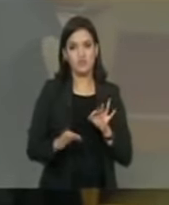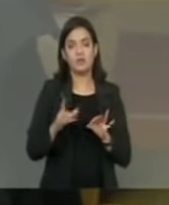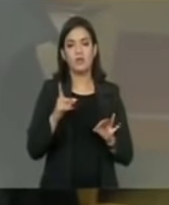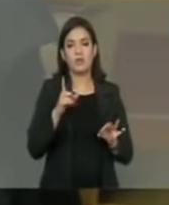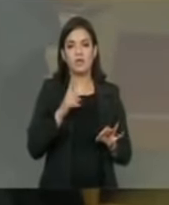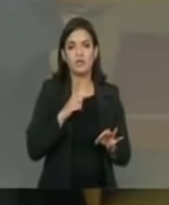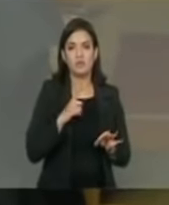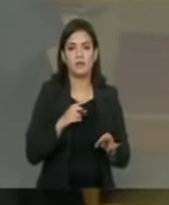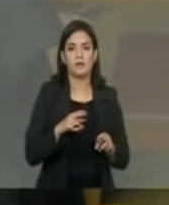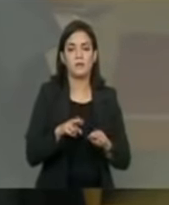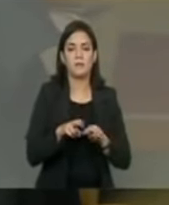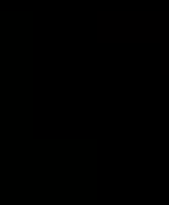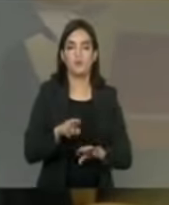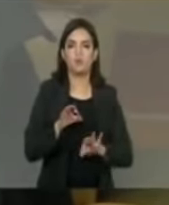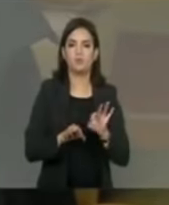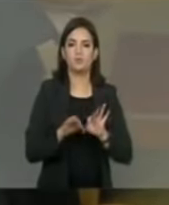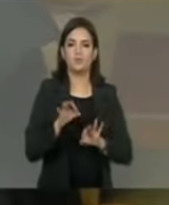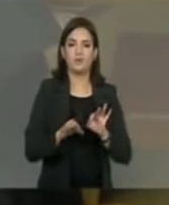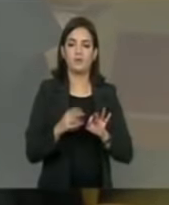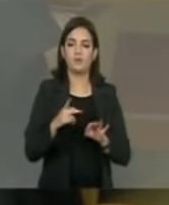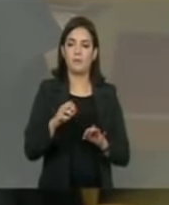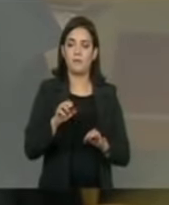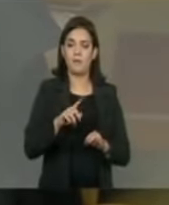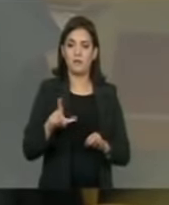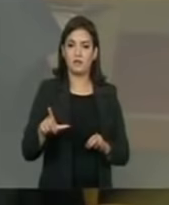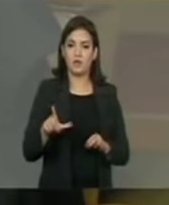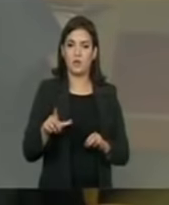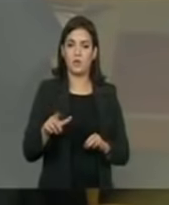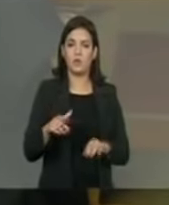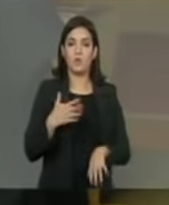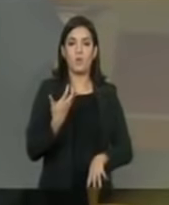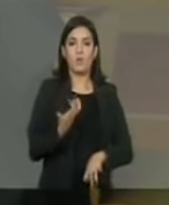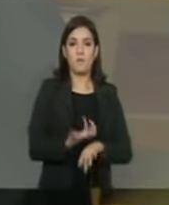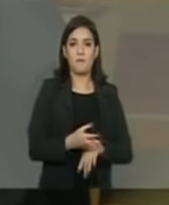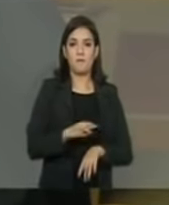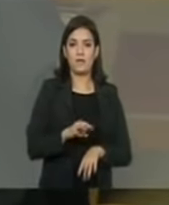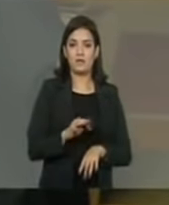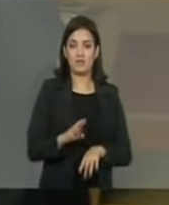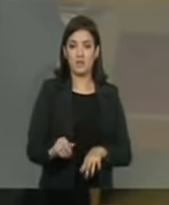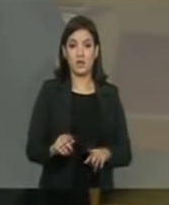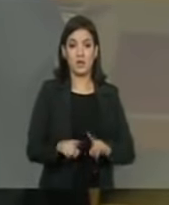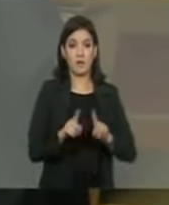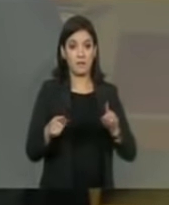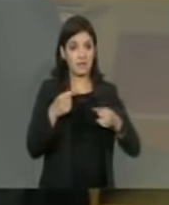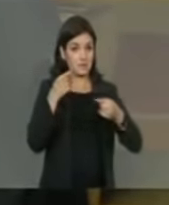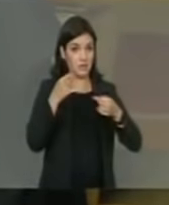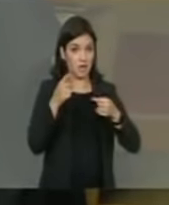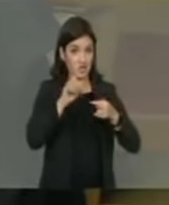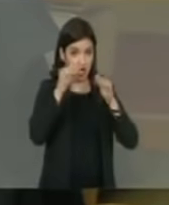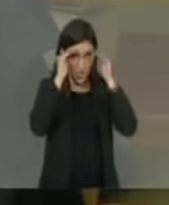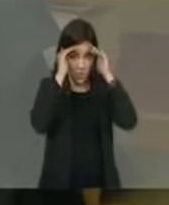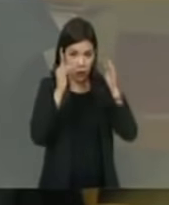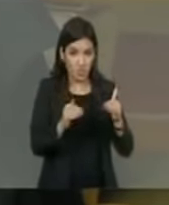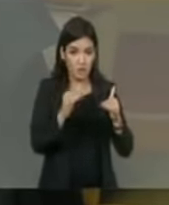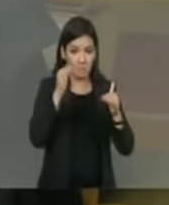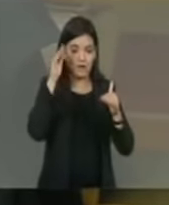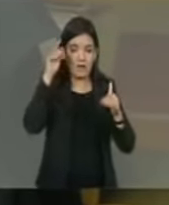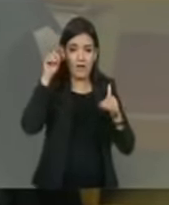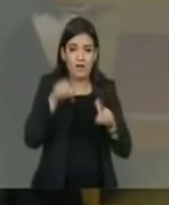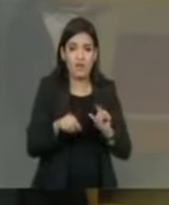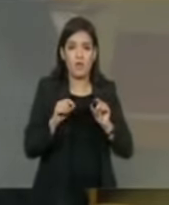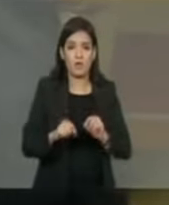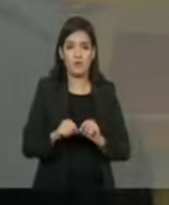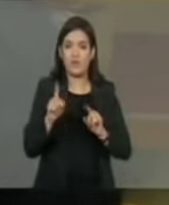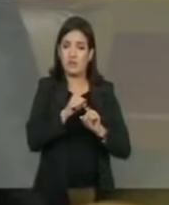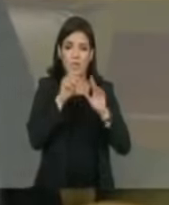coisa julgada penal material descumprisse a coisa julgada e negar o próprio estado democrático de